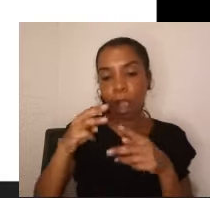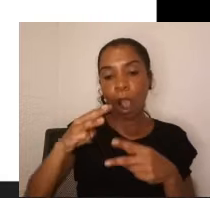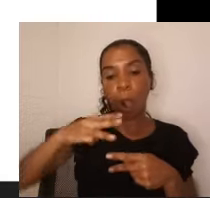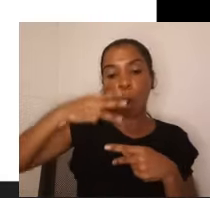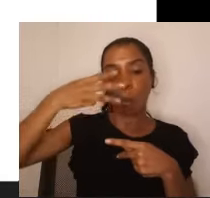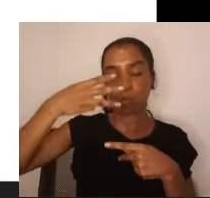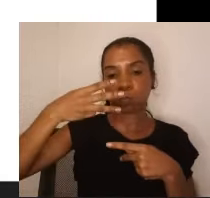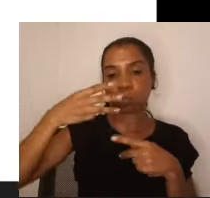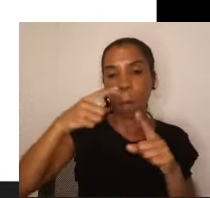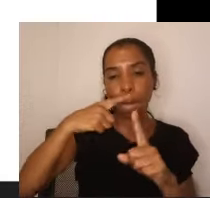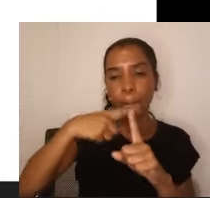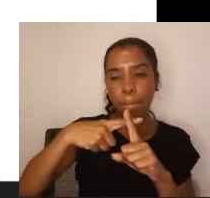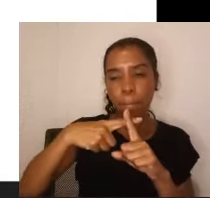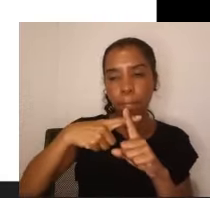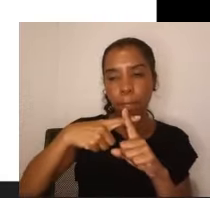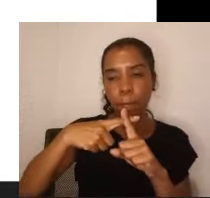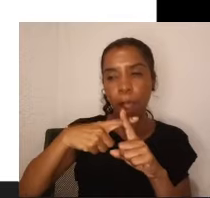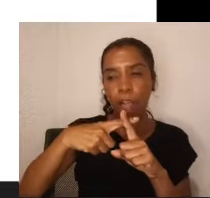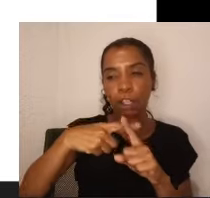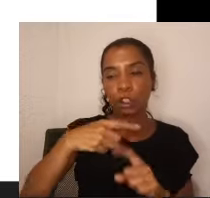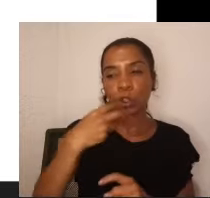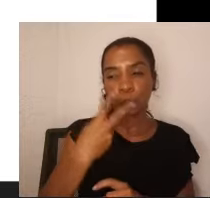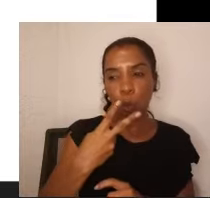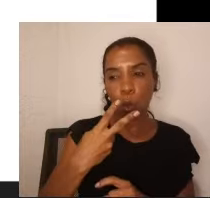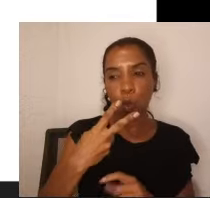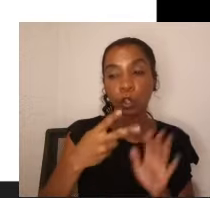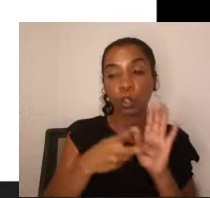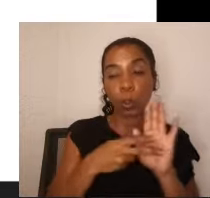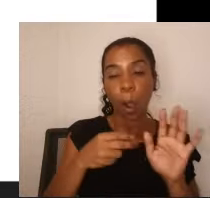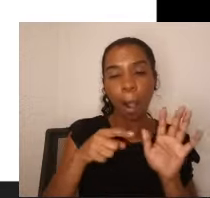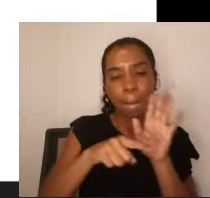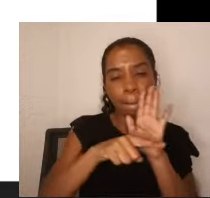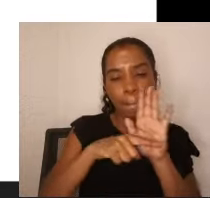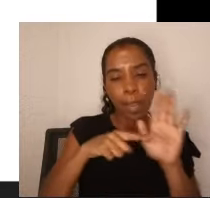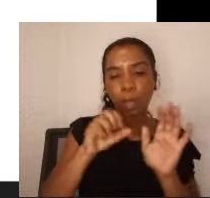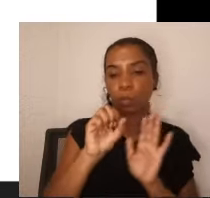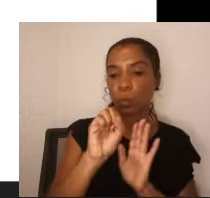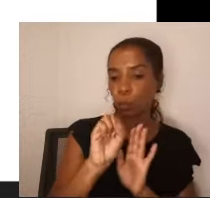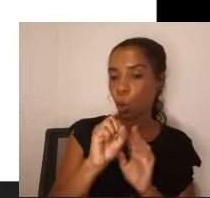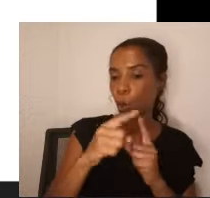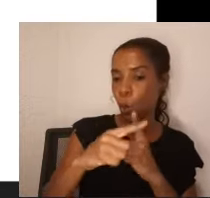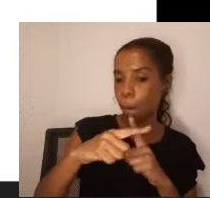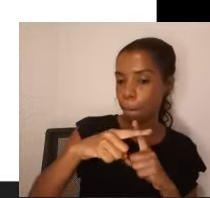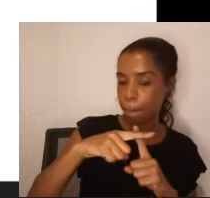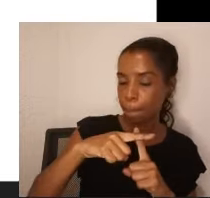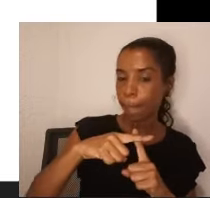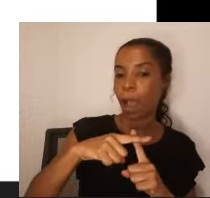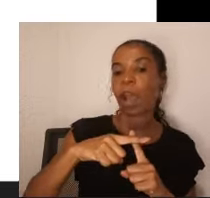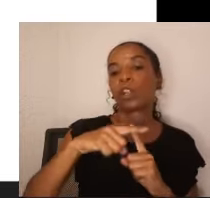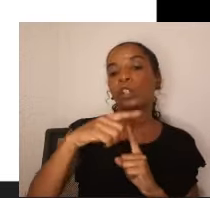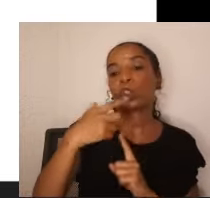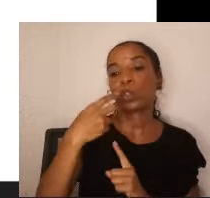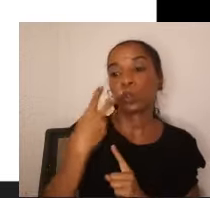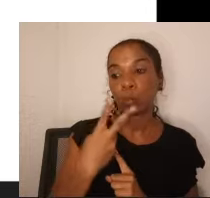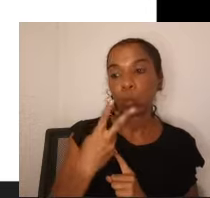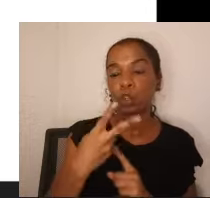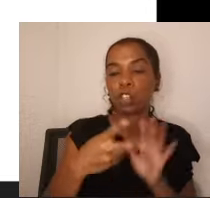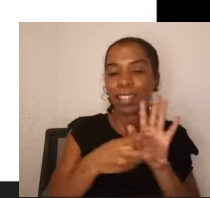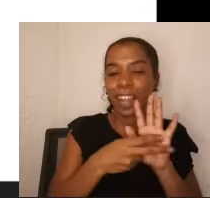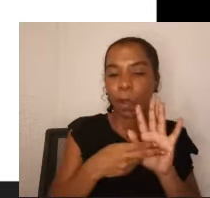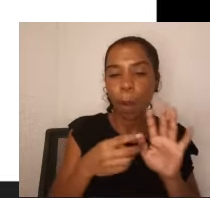2, que vai ser menos 8 mais 2, que é igual a menos 6.